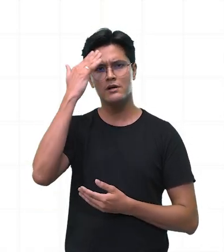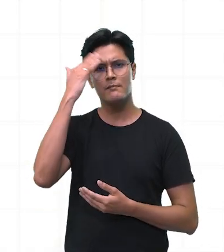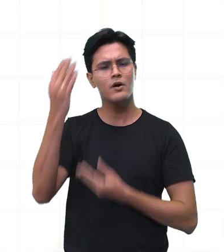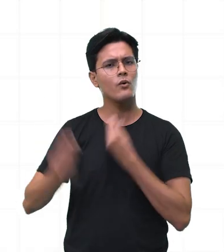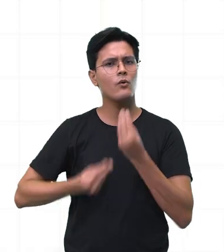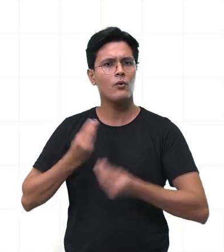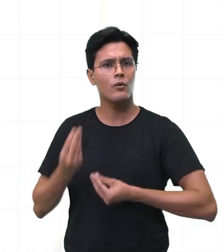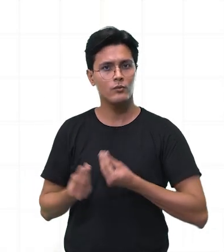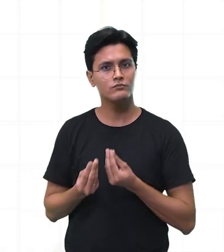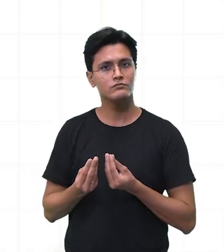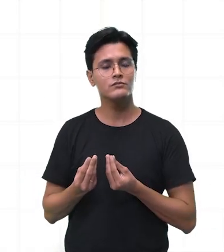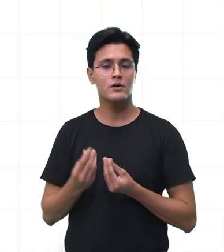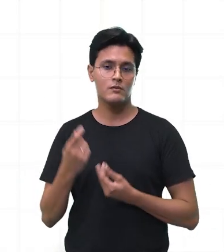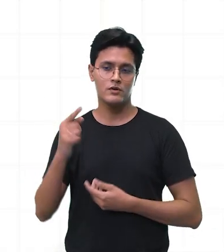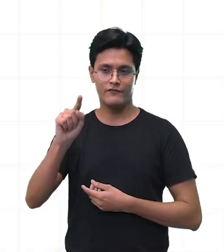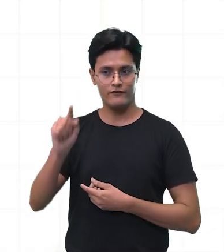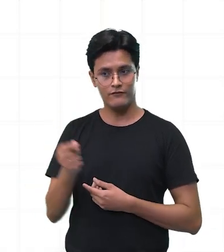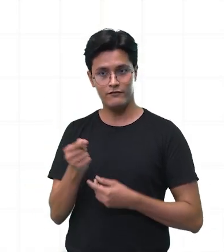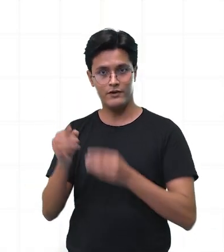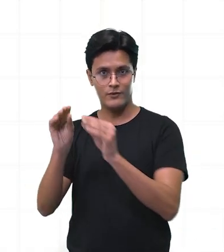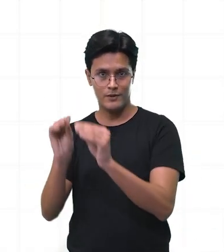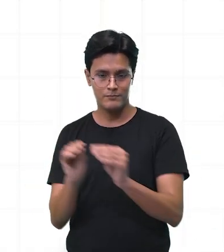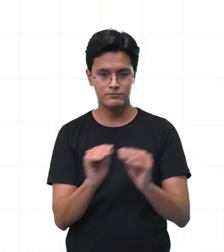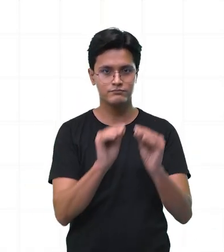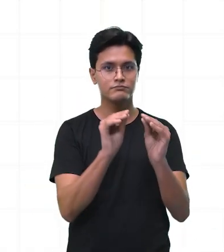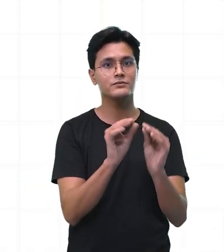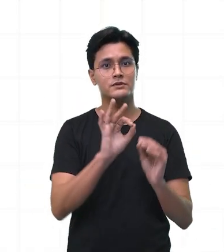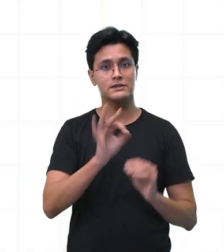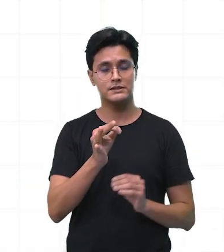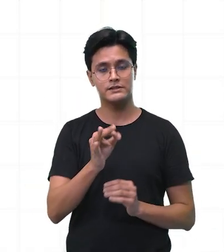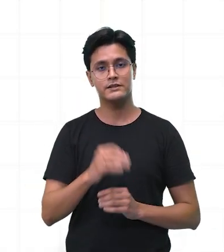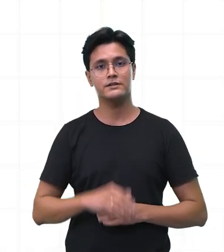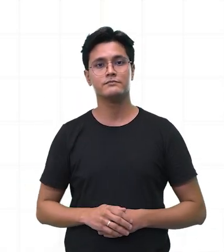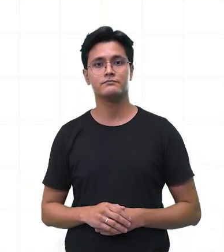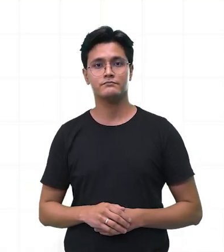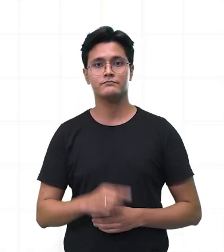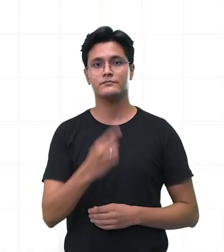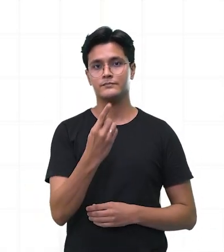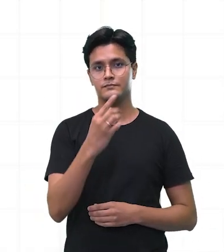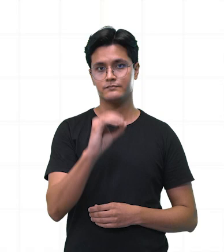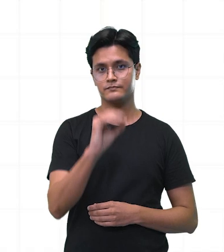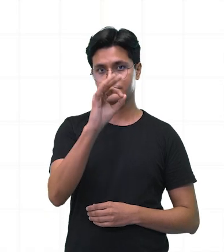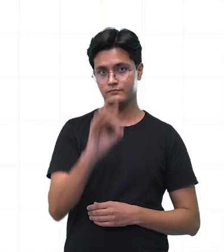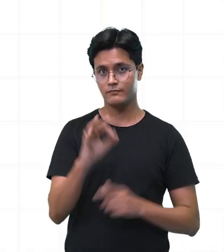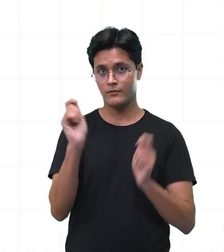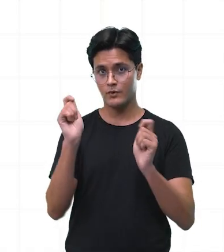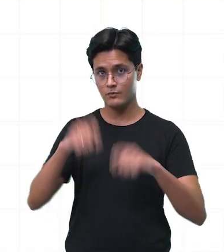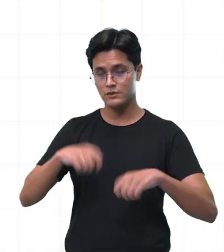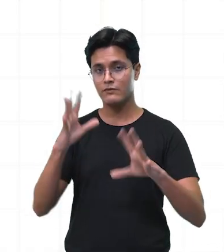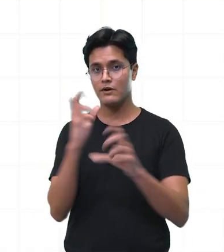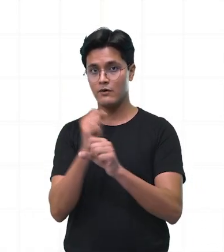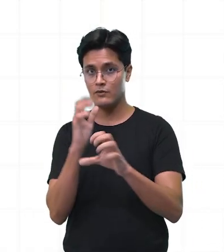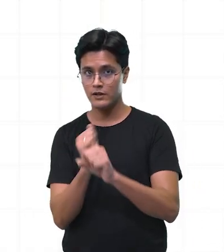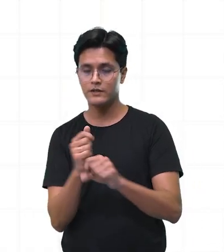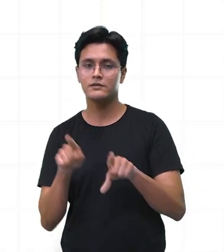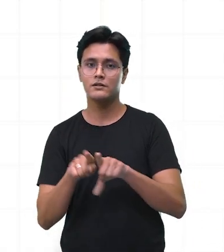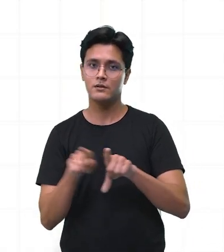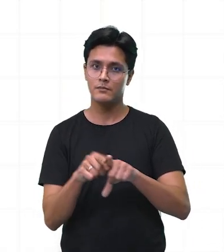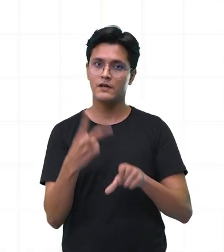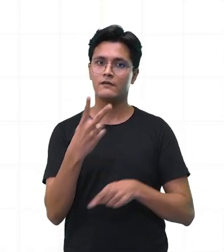decimal, tá certo? Então, com esses 10%, eu posso calcular